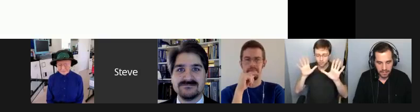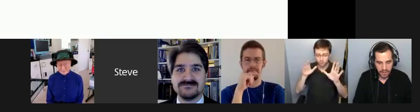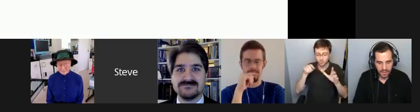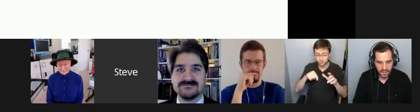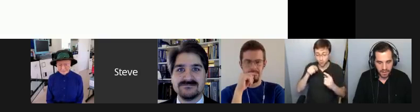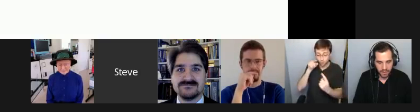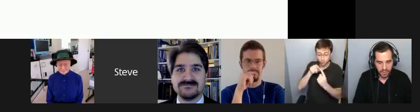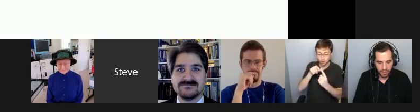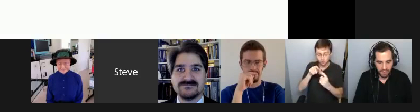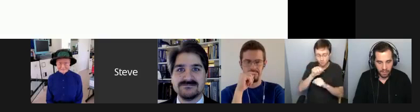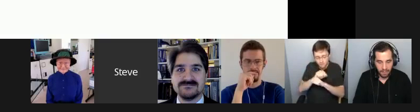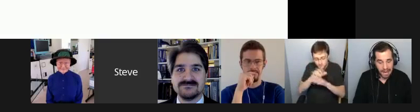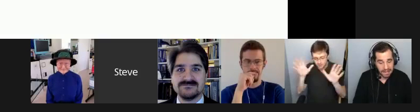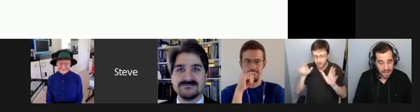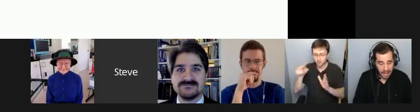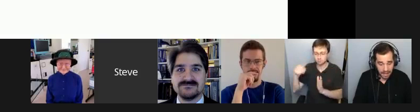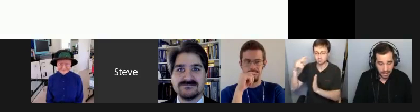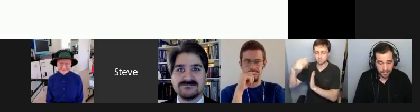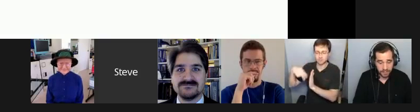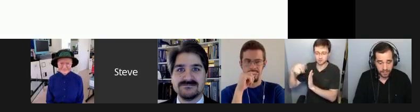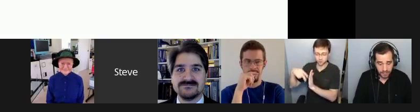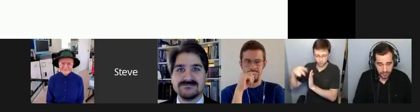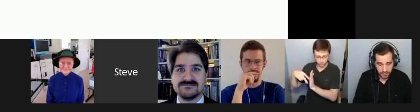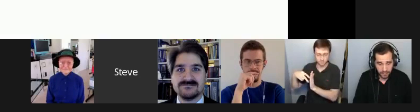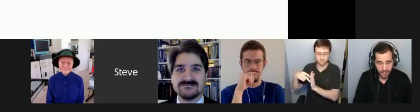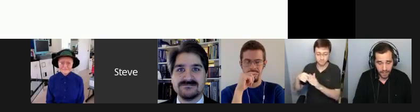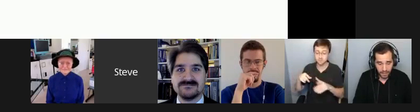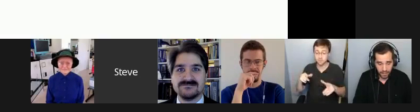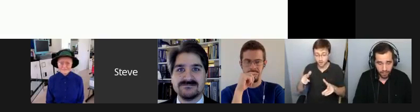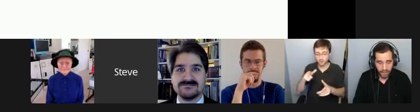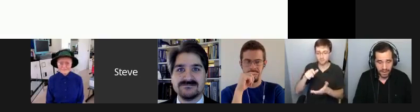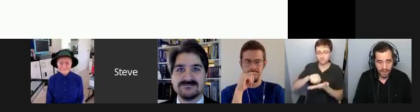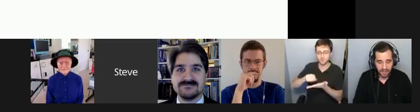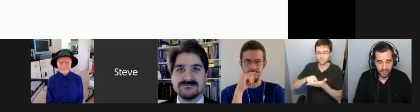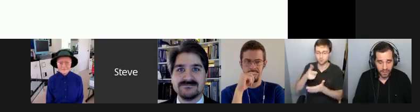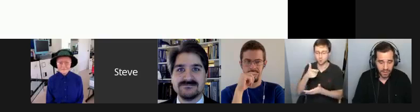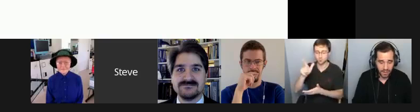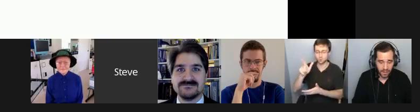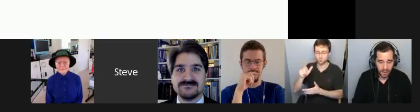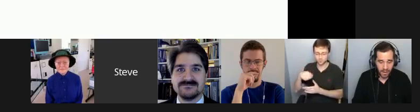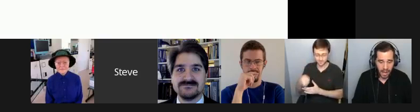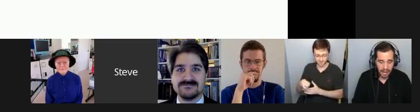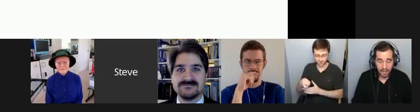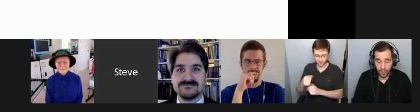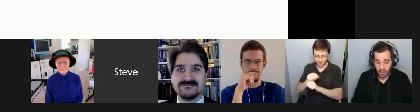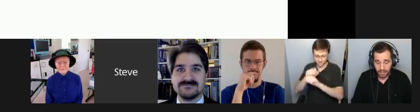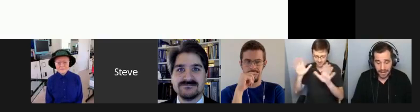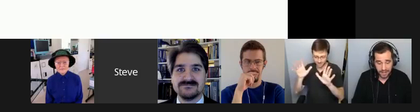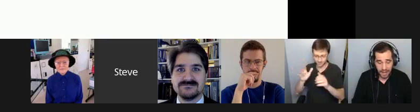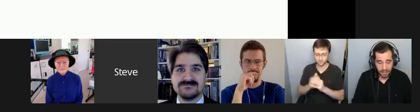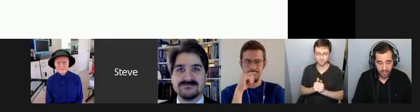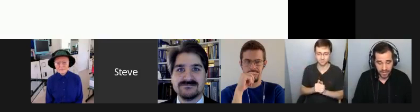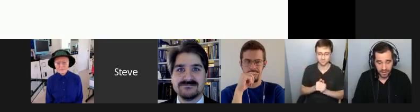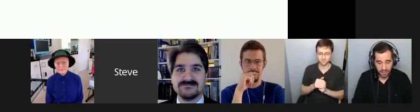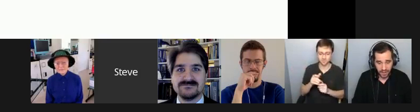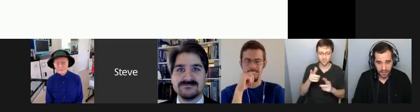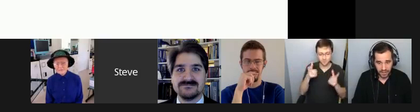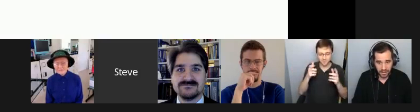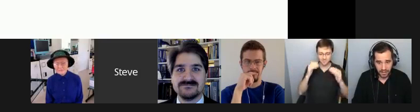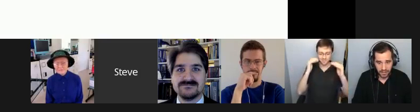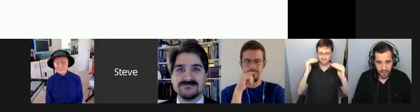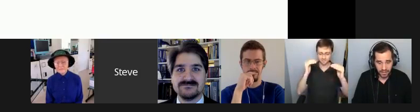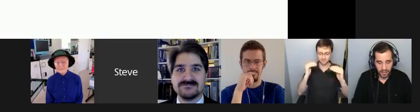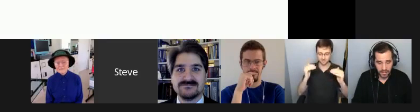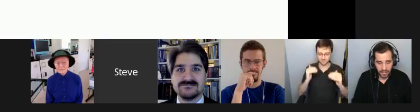E nós fizemos de uma forma mais clara para que fosse a leitura mais clara possível